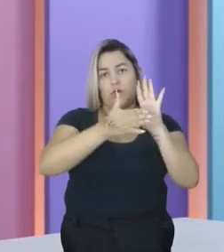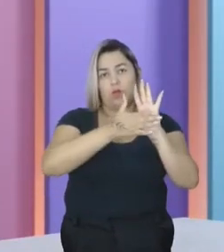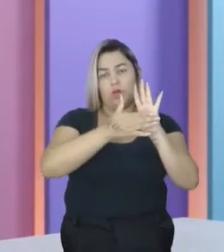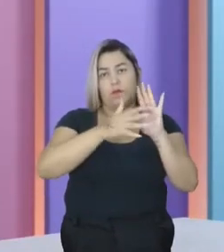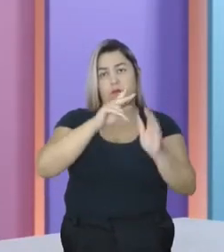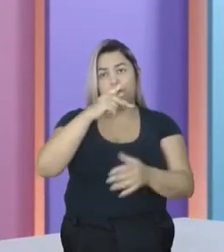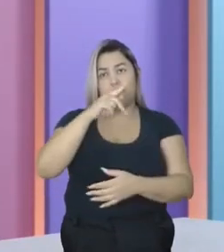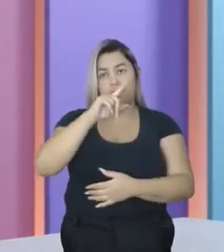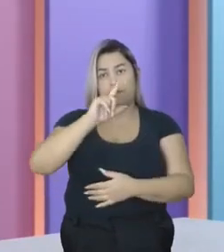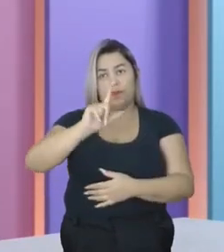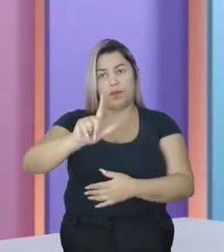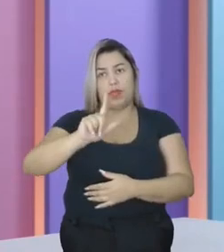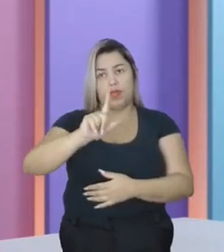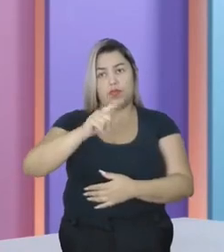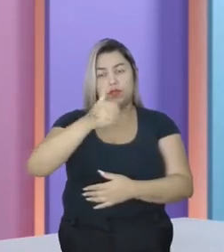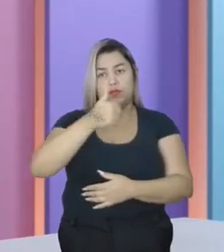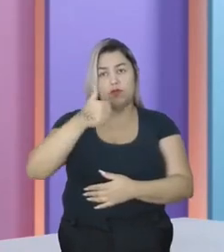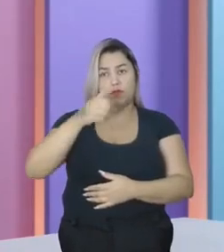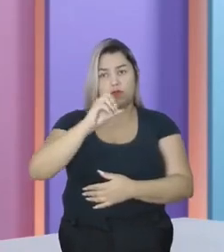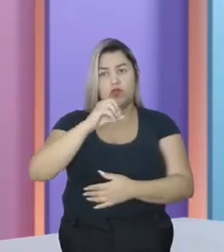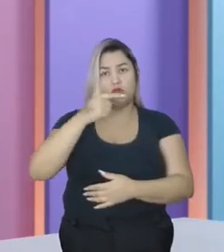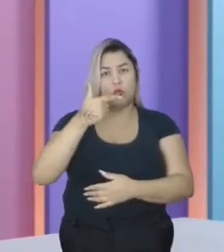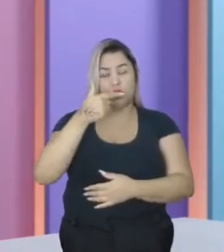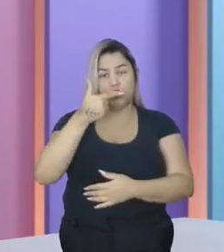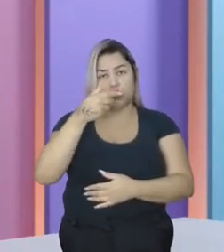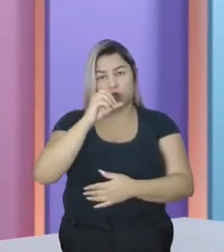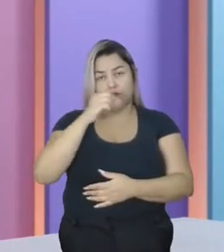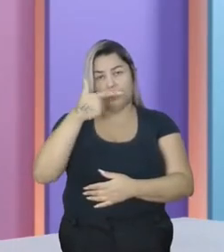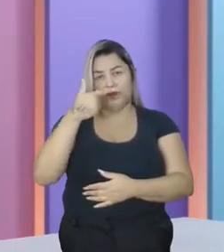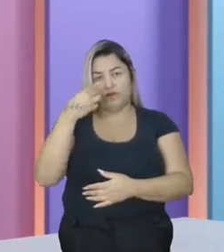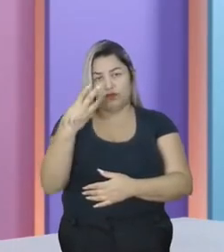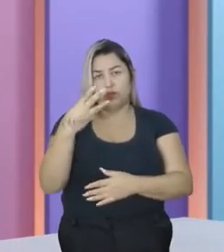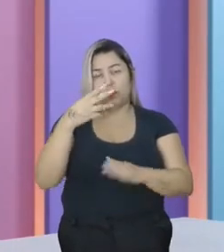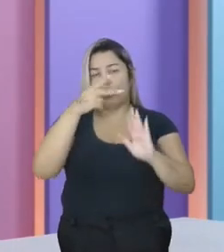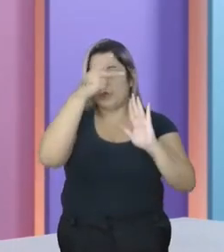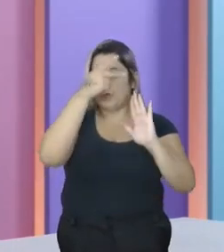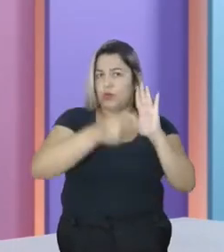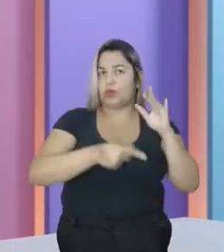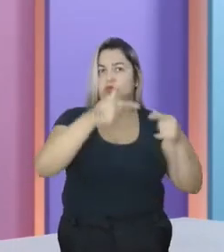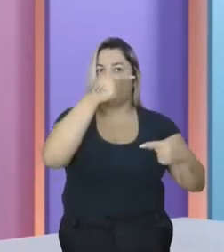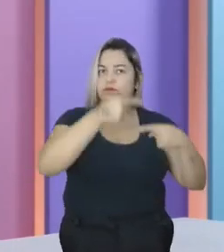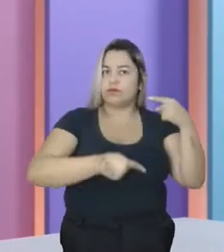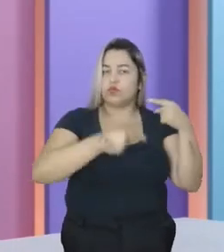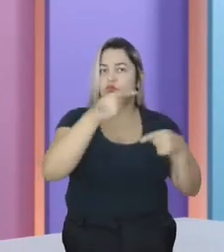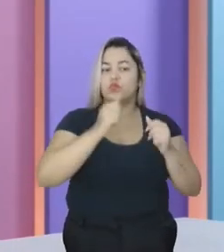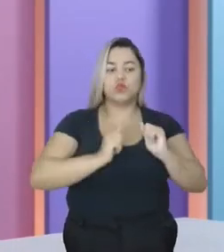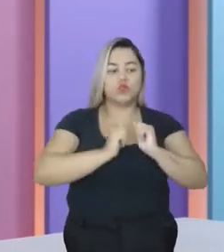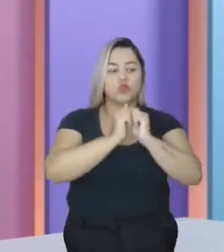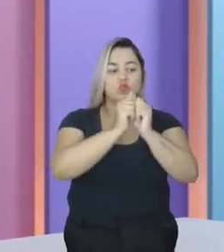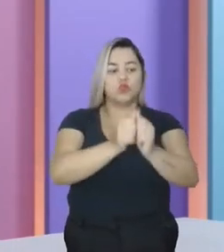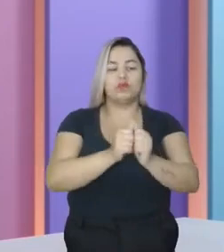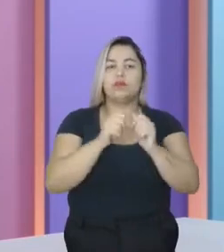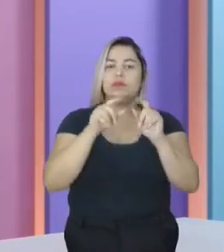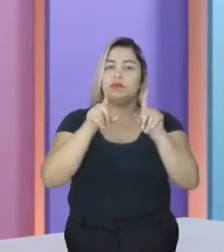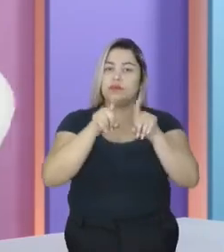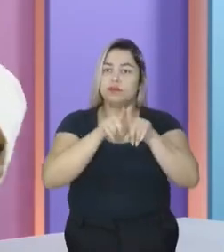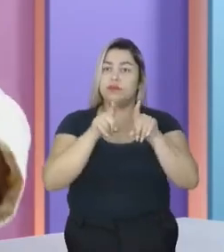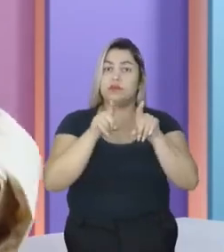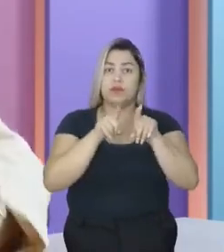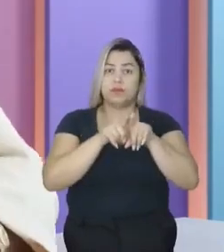PL 1102 de 2023, um projeto discutido junto com